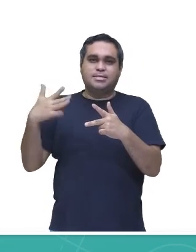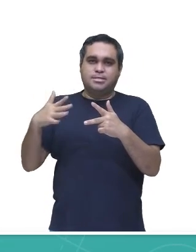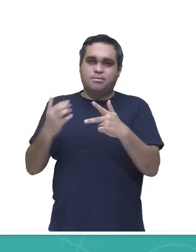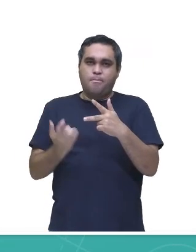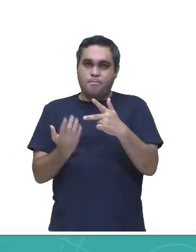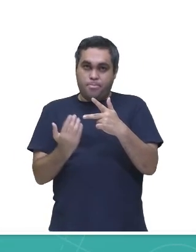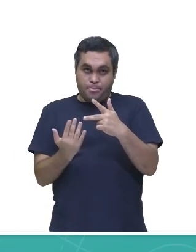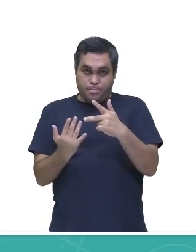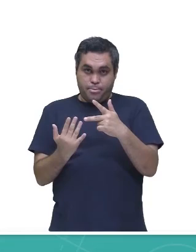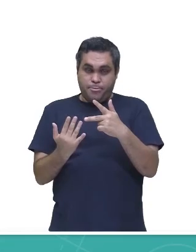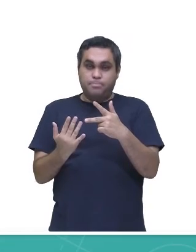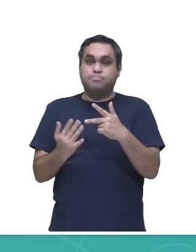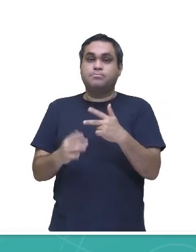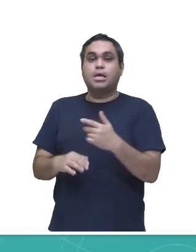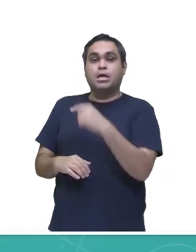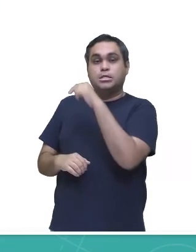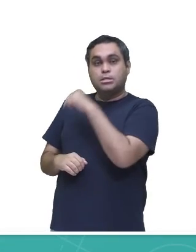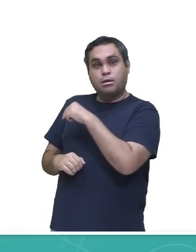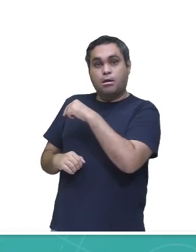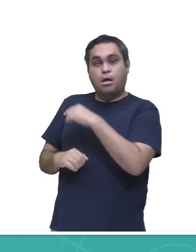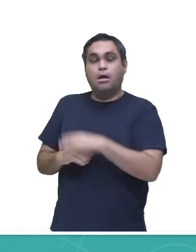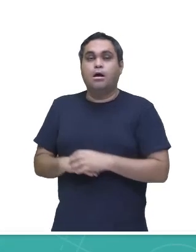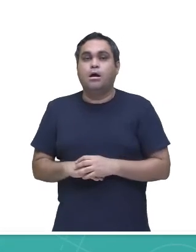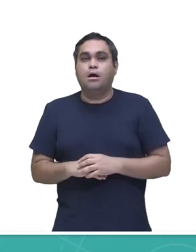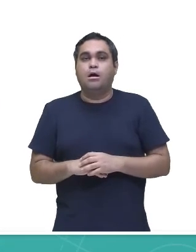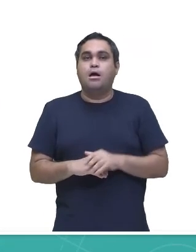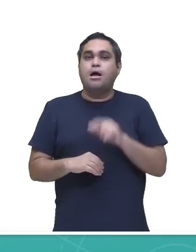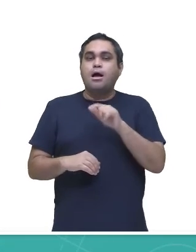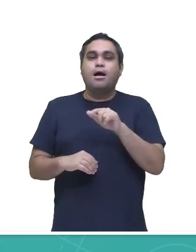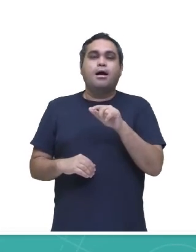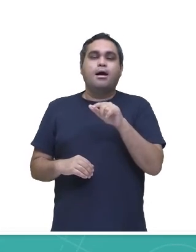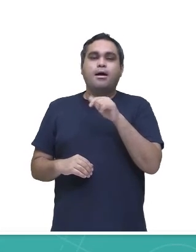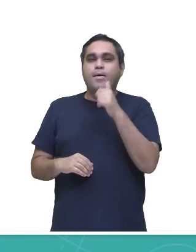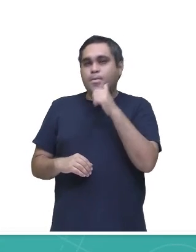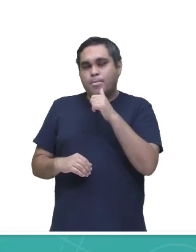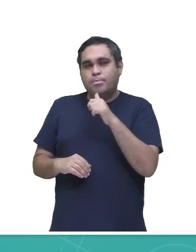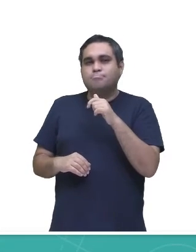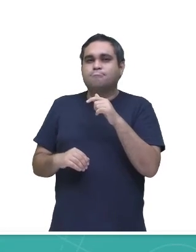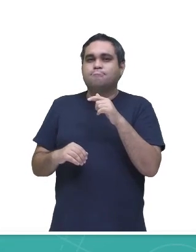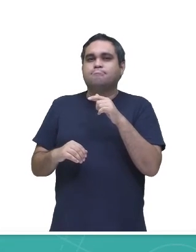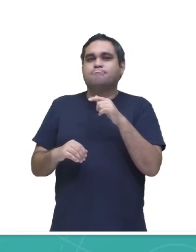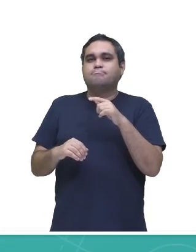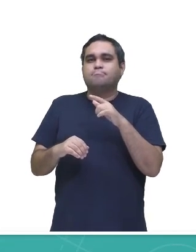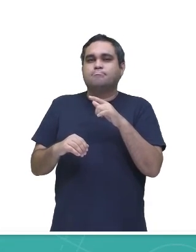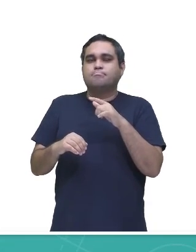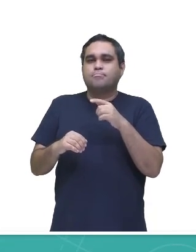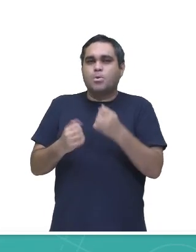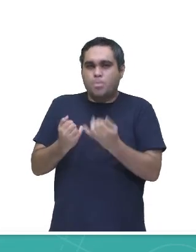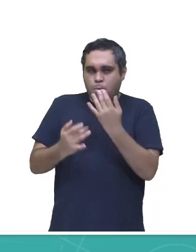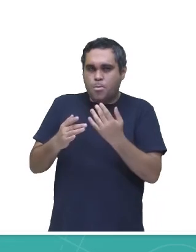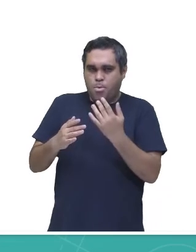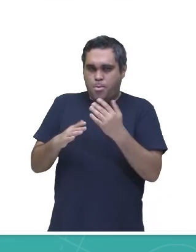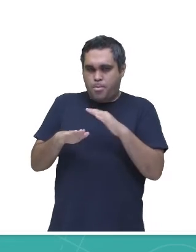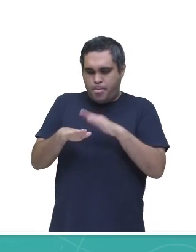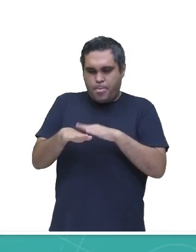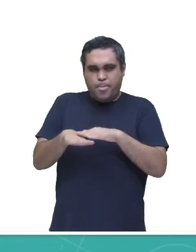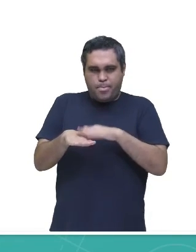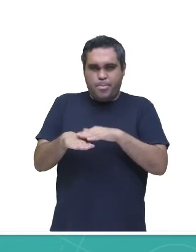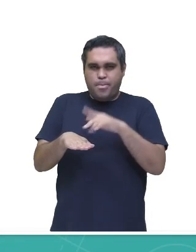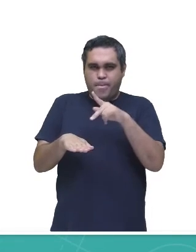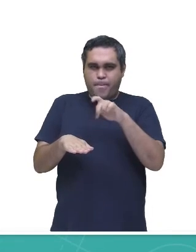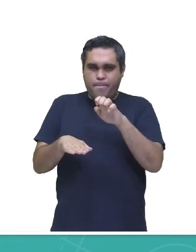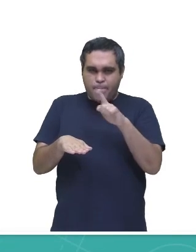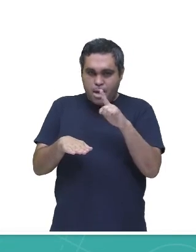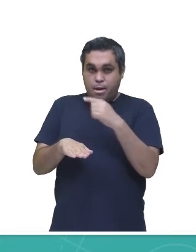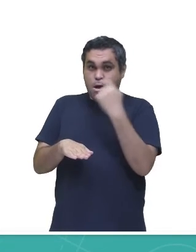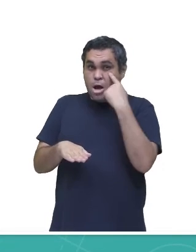foi batizada, eu acho. Mas a irmã do Júnior queimou o pé, né? Ficou com uma queimadura lá no pé. O pé da irmã de Júnior ficou desse